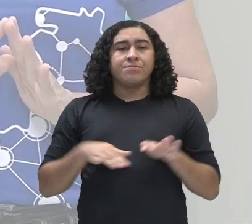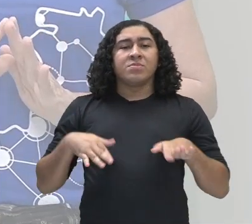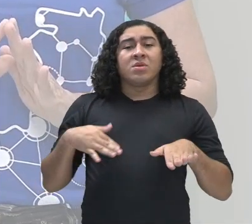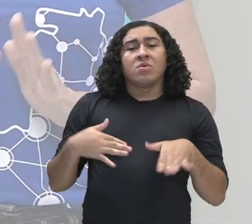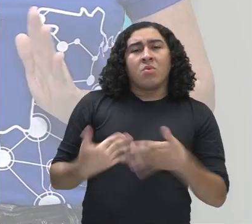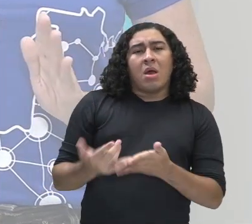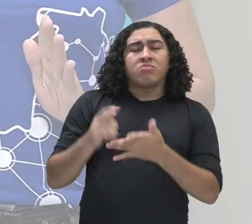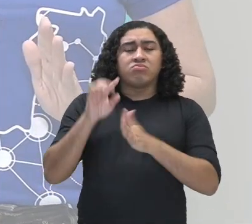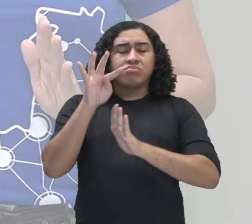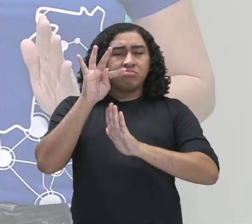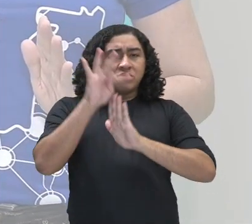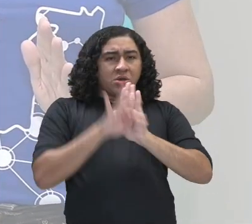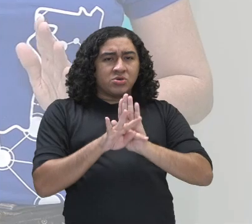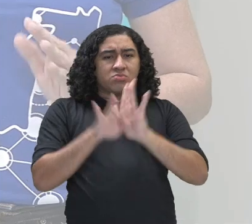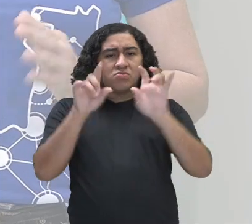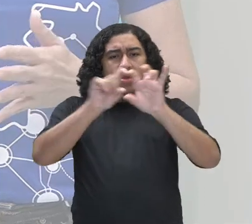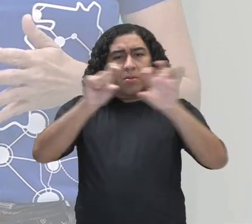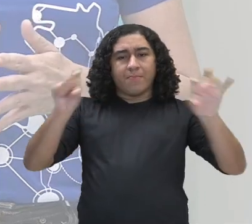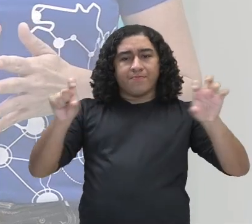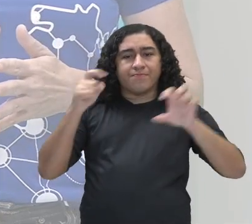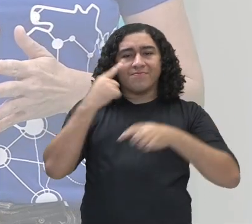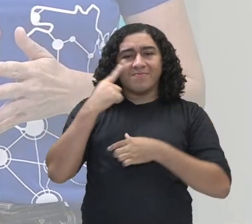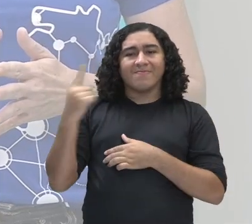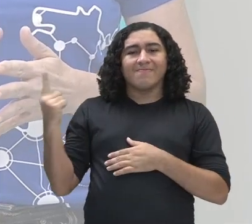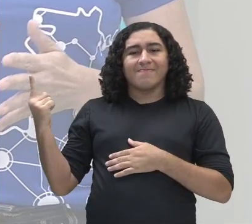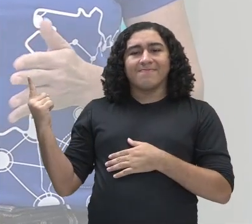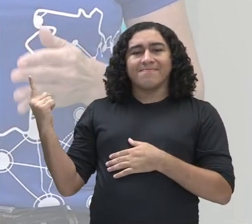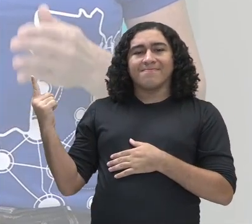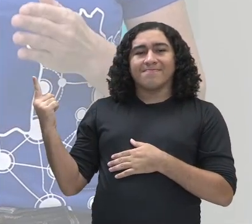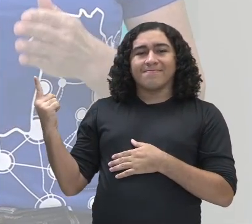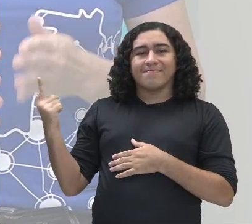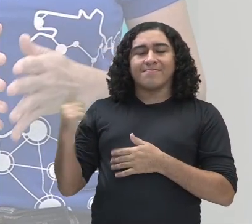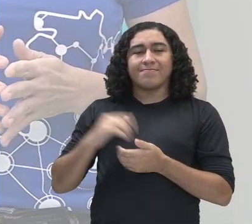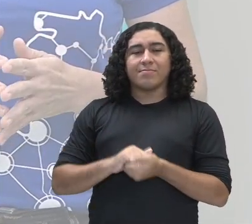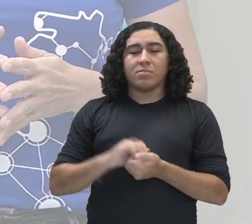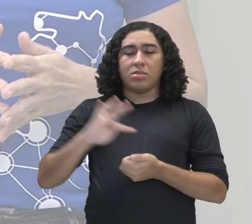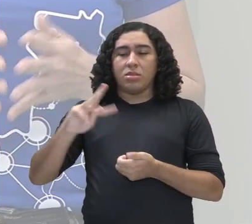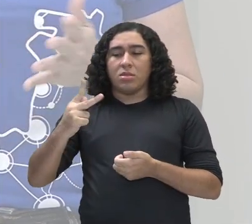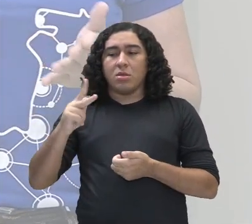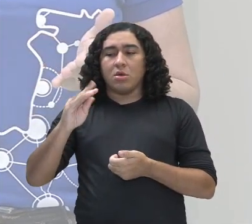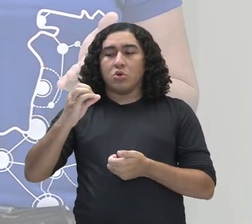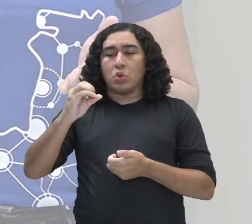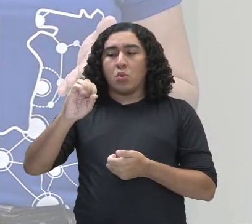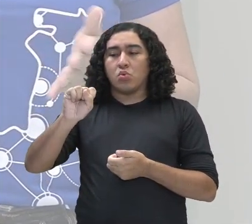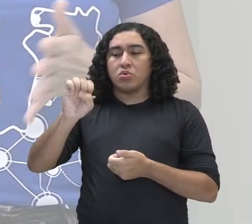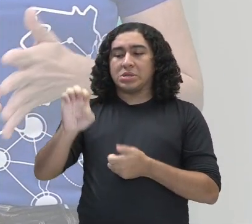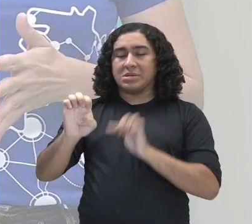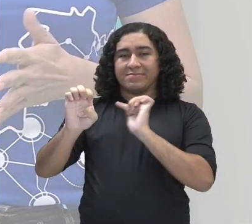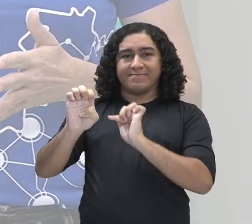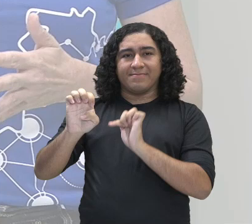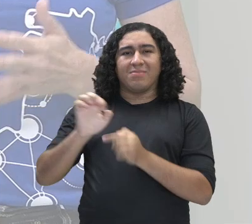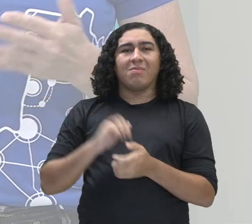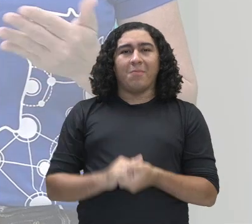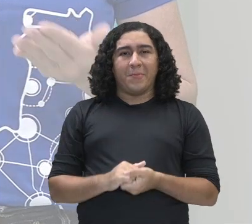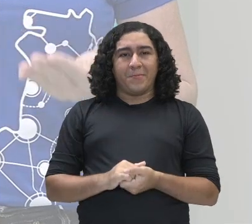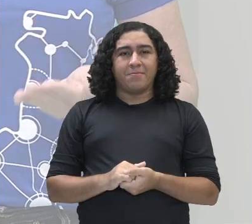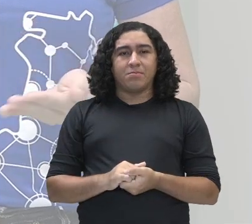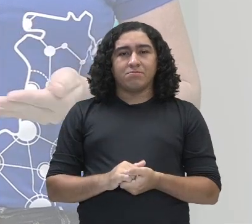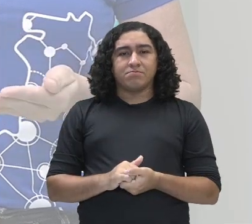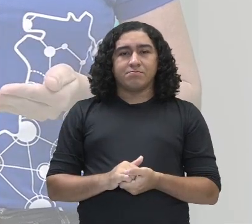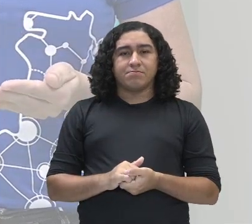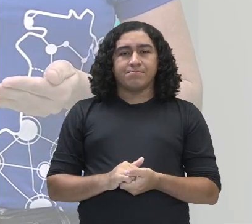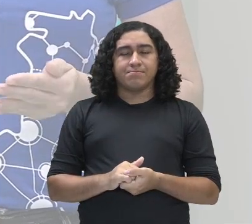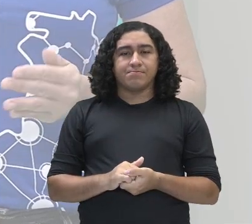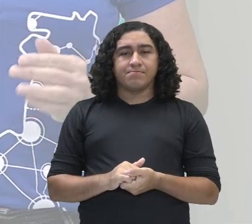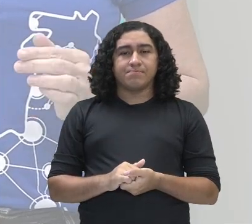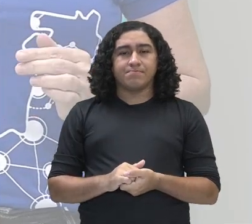que a gente tem essa palavra? Foi esse daqui, ó. Those cultures receive the respect and support they need to continue